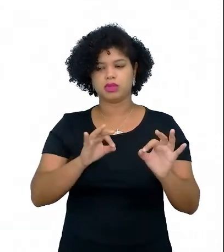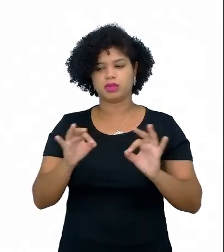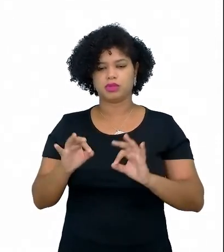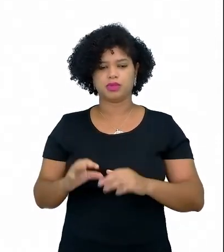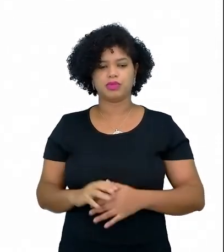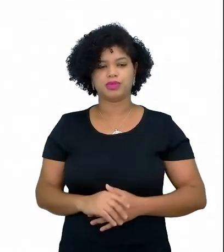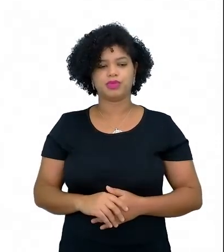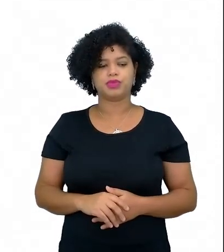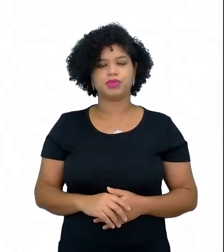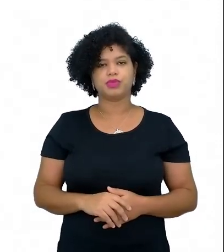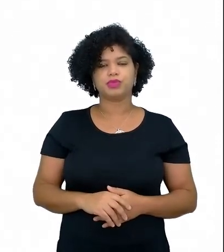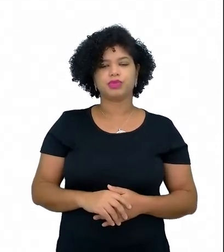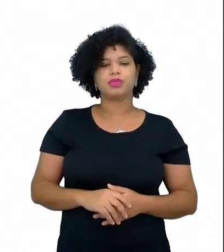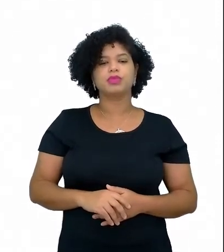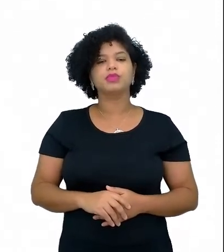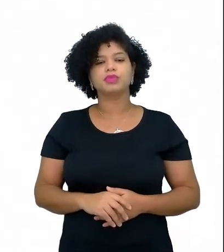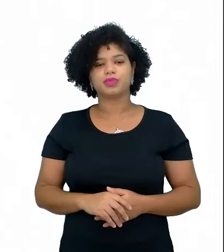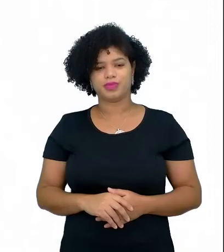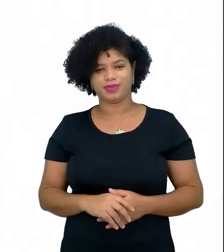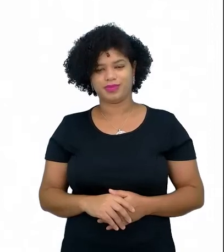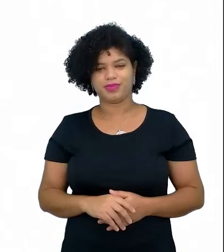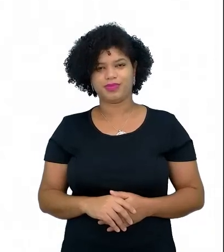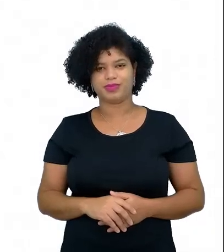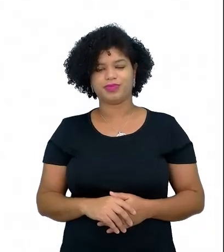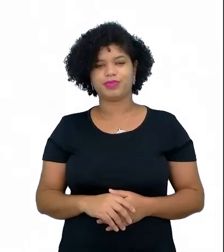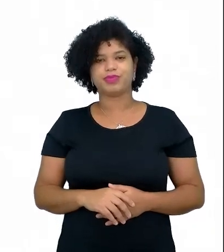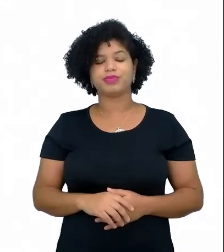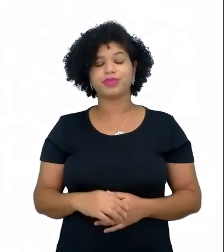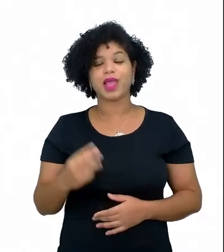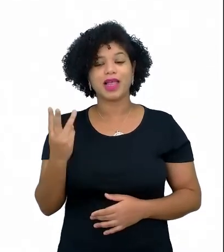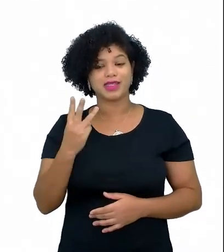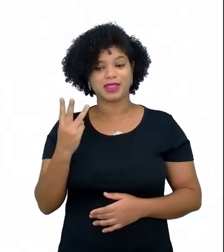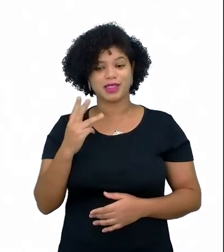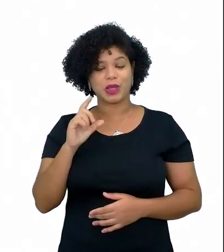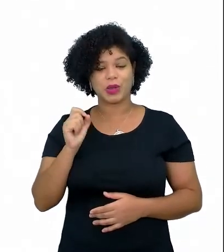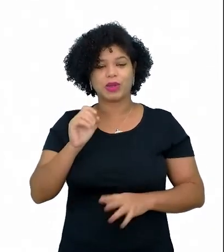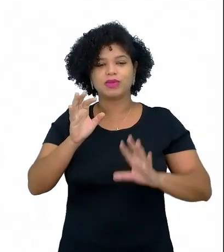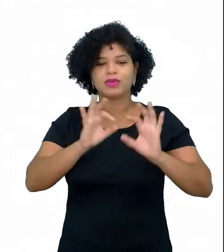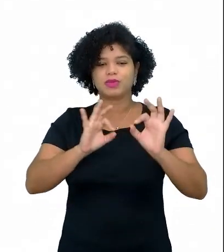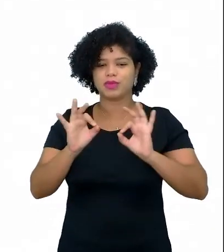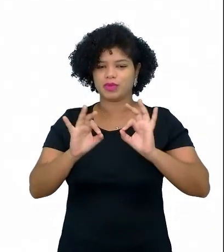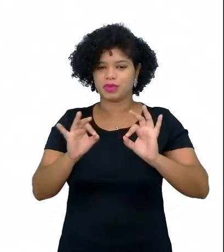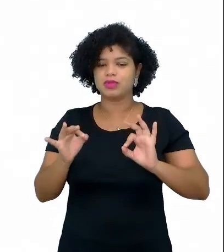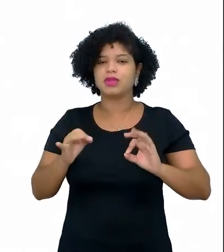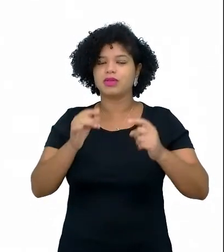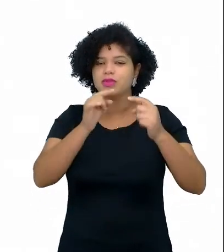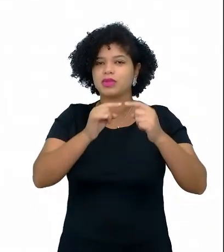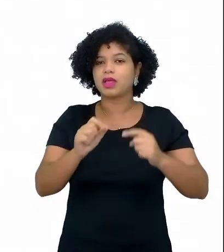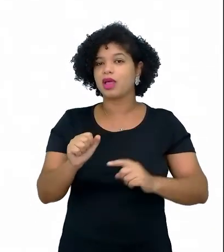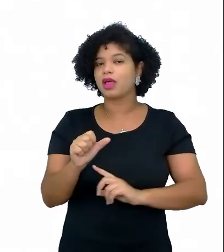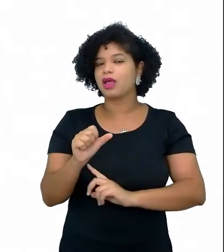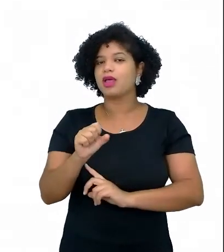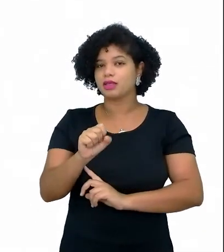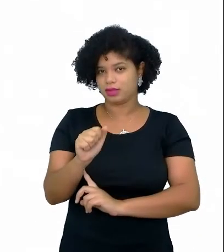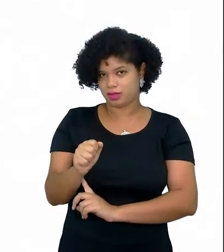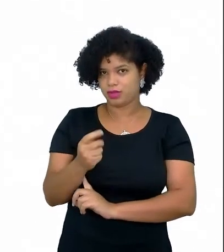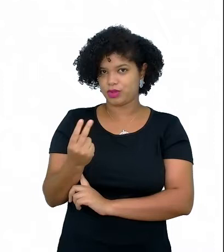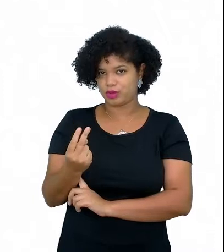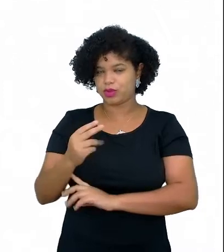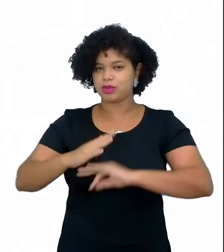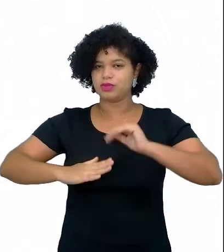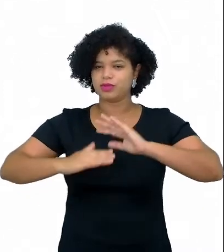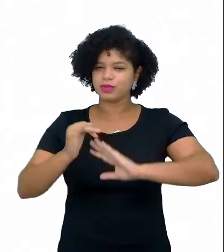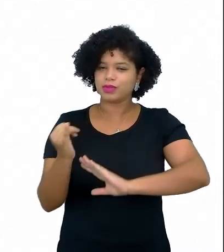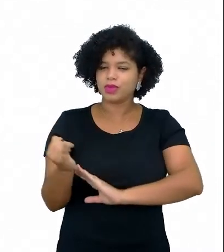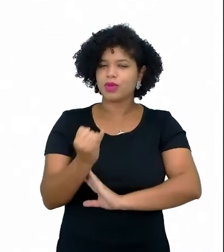Bom, e aí? Aí, quando a gente fala na terceira, planejar a aplicação da SA2 para desenvolver as habilidades essenciais